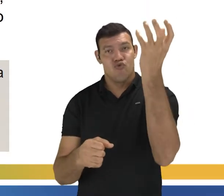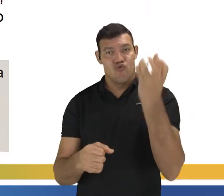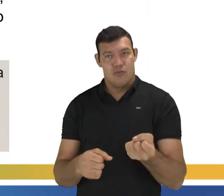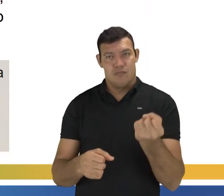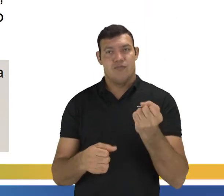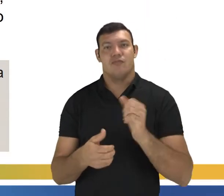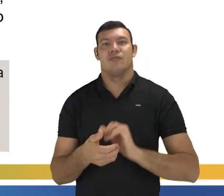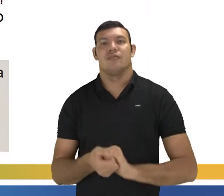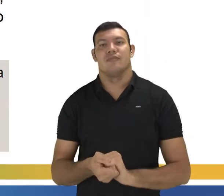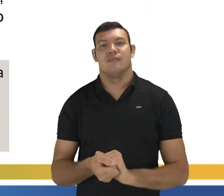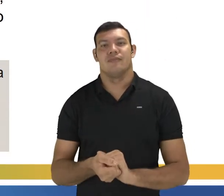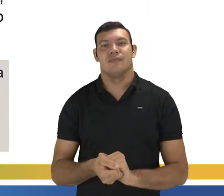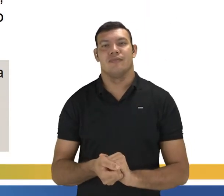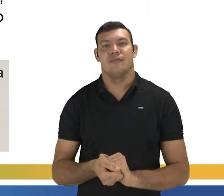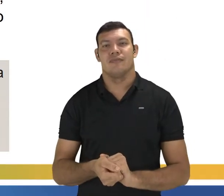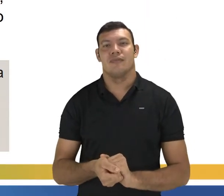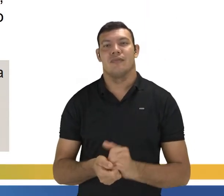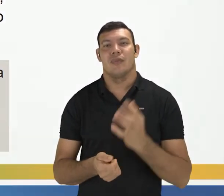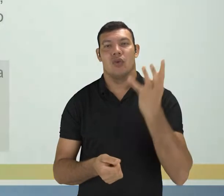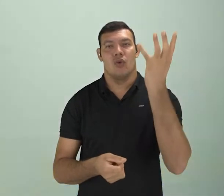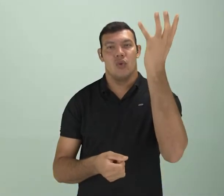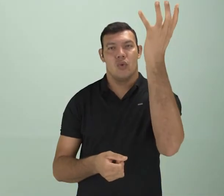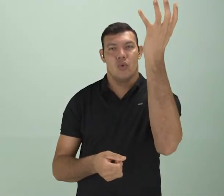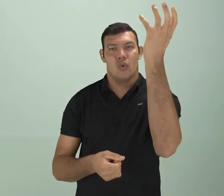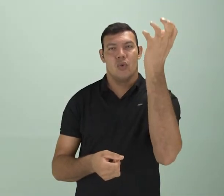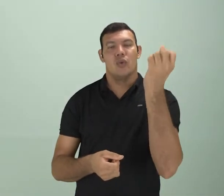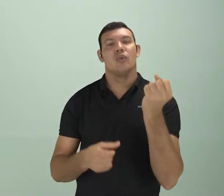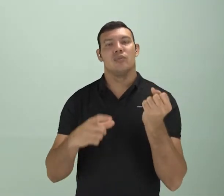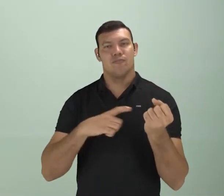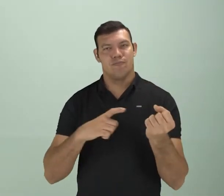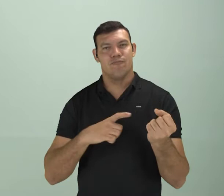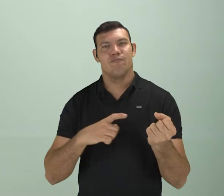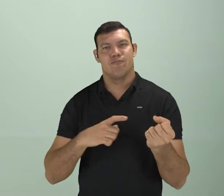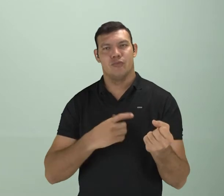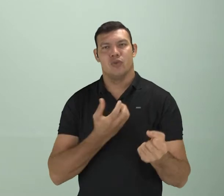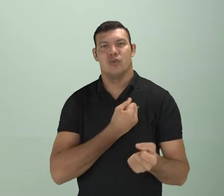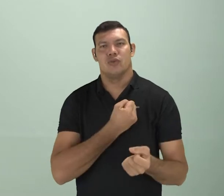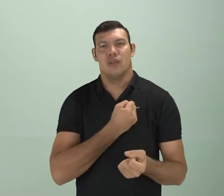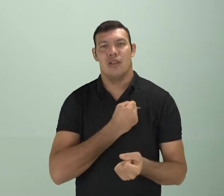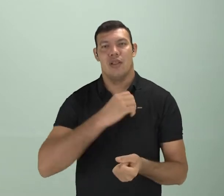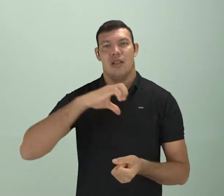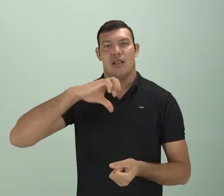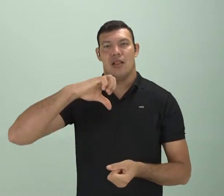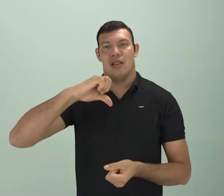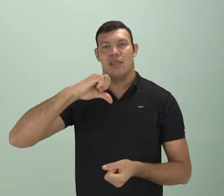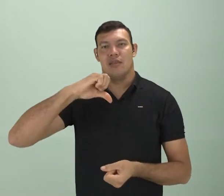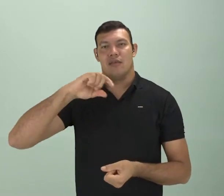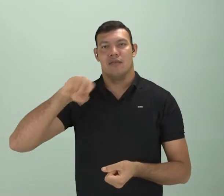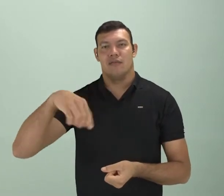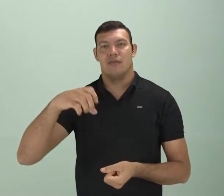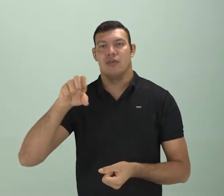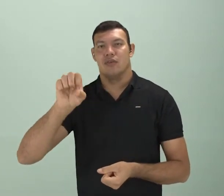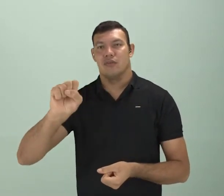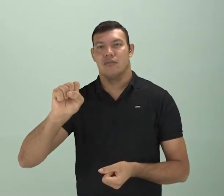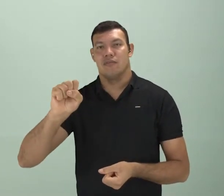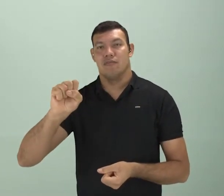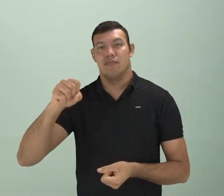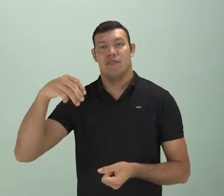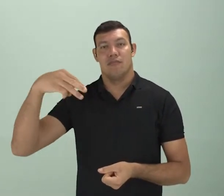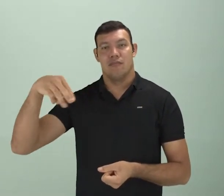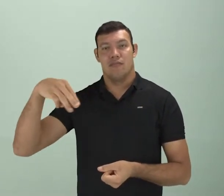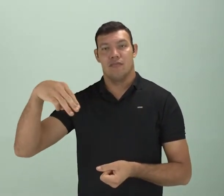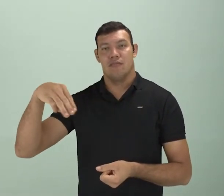baixo tá bom e essa aceleração já tem o valor pré-determinado que é 9,8 metros por segundo ao quadrado